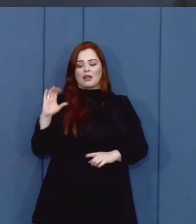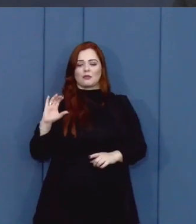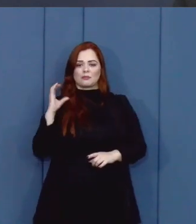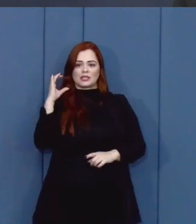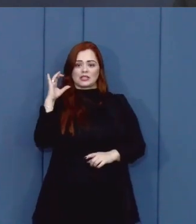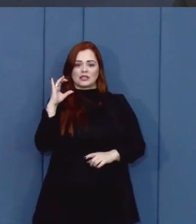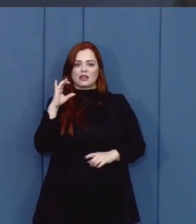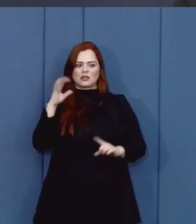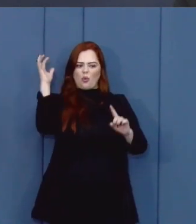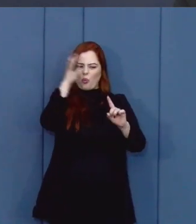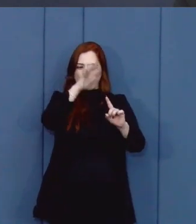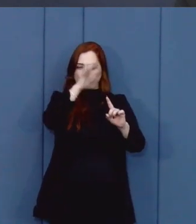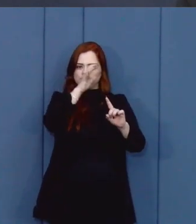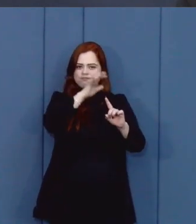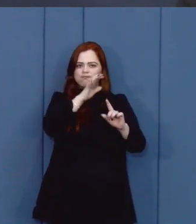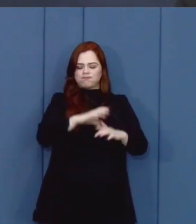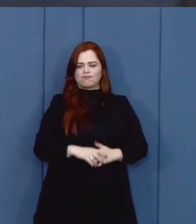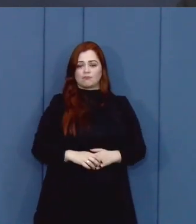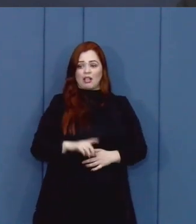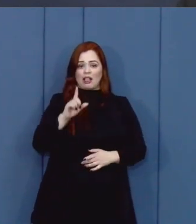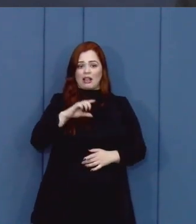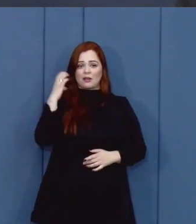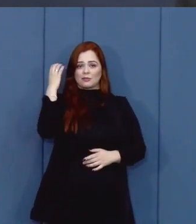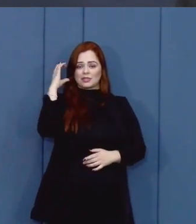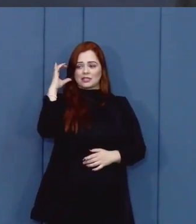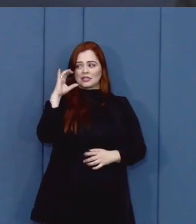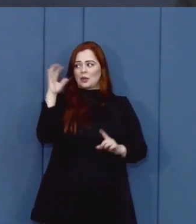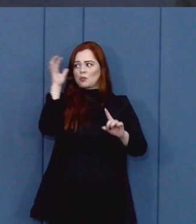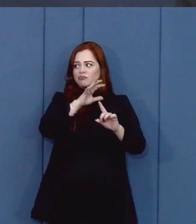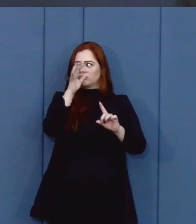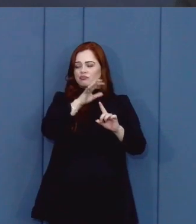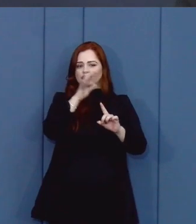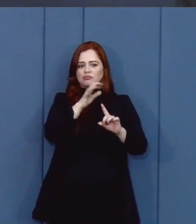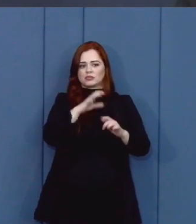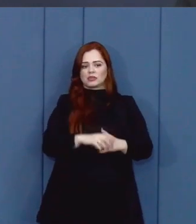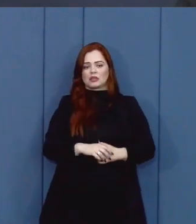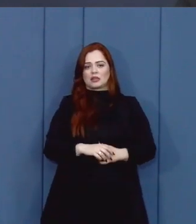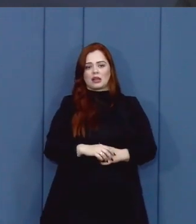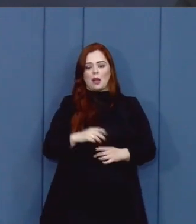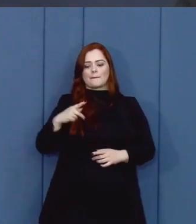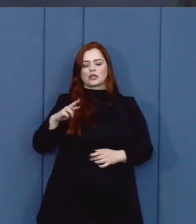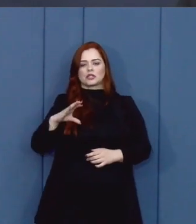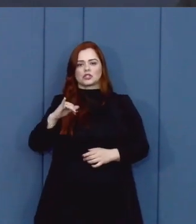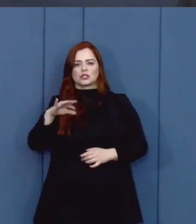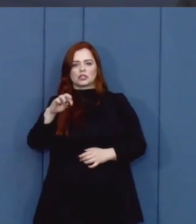ciência pressionada. É uma ciência pressionada por proteccionismo. Sim?